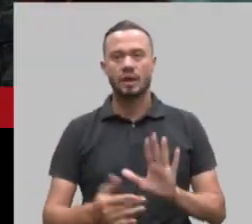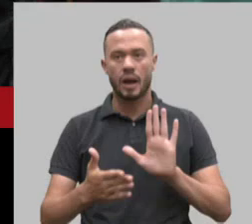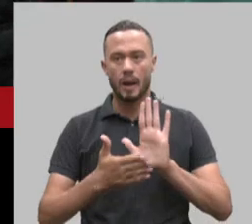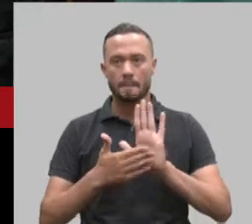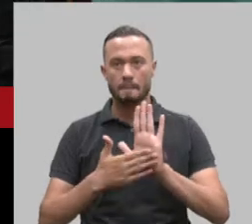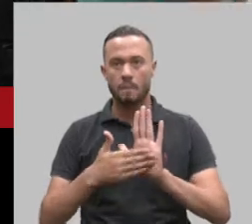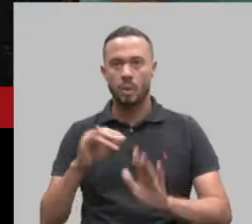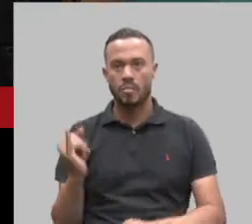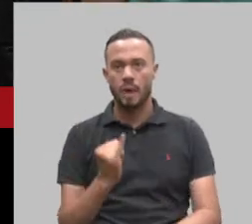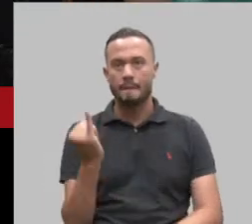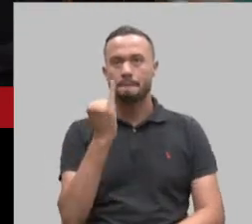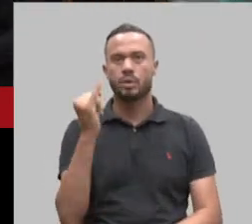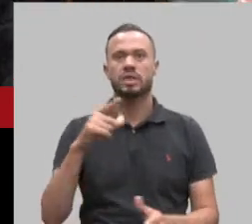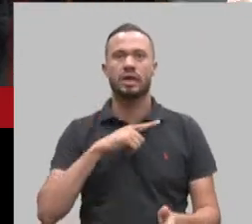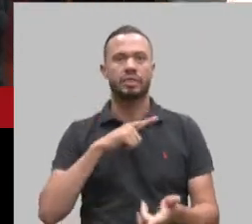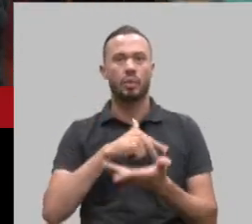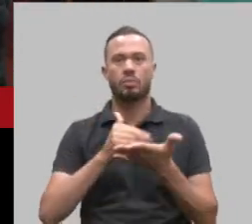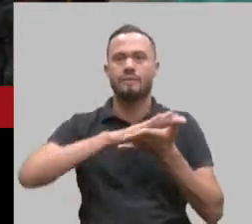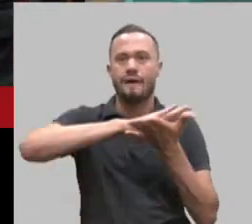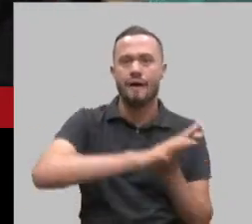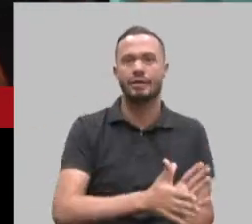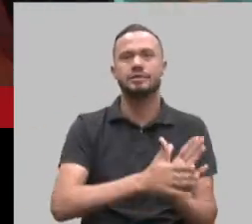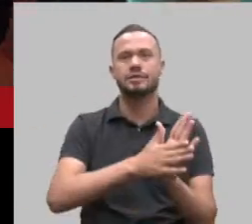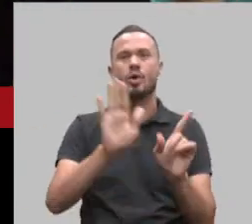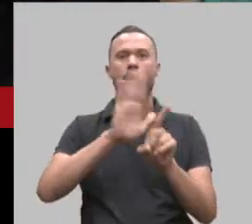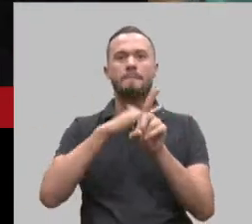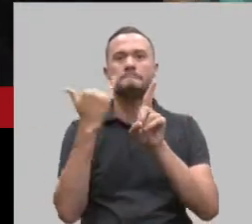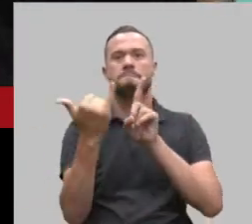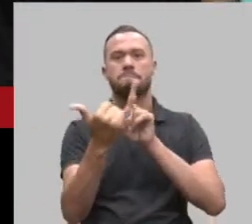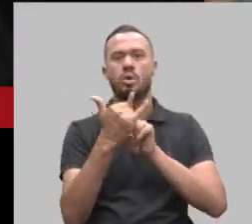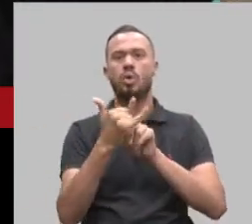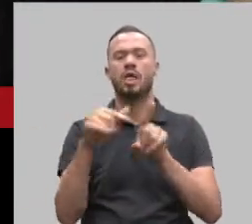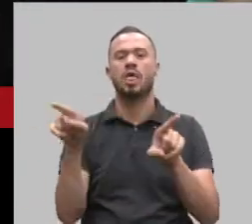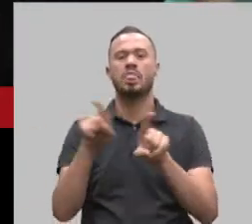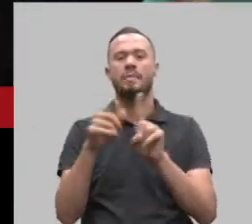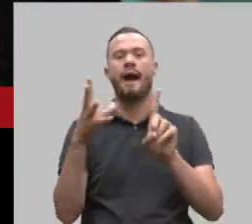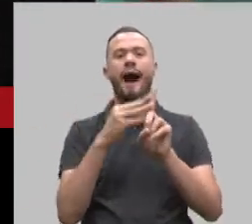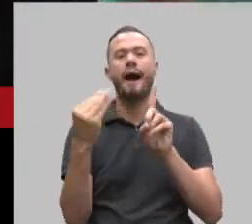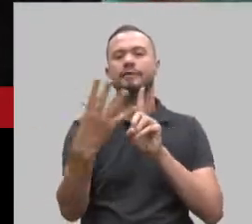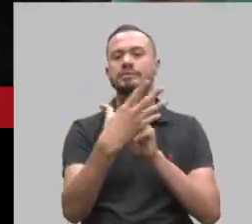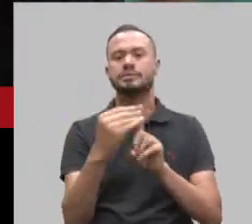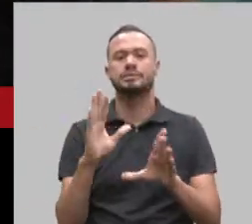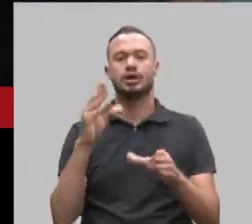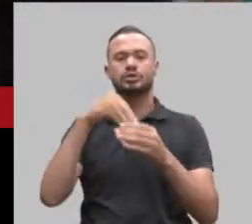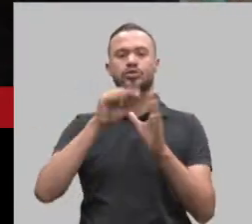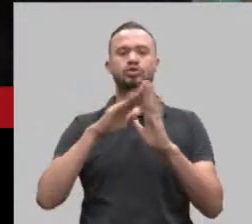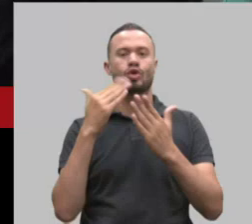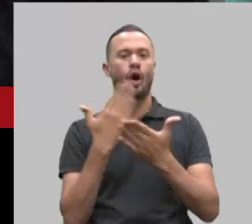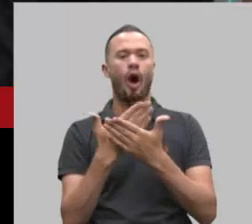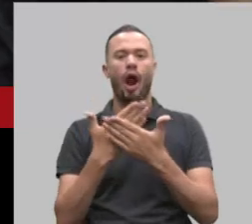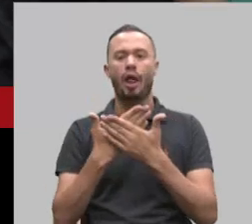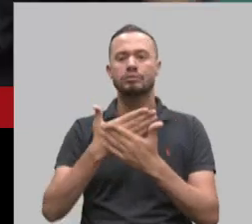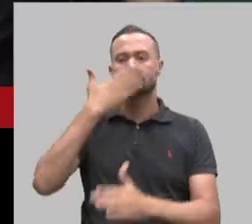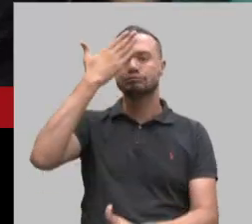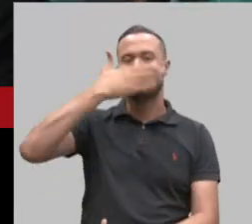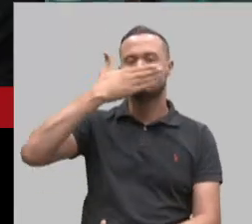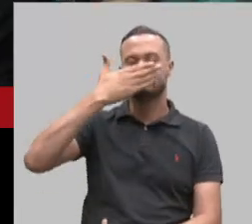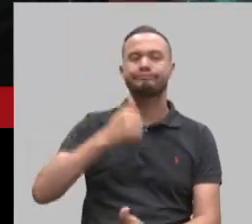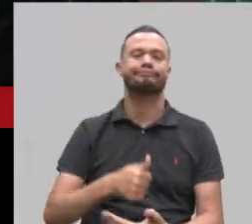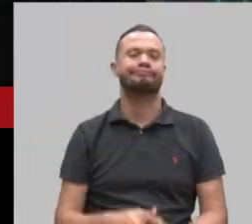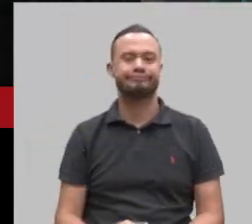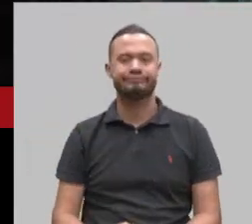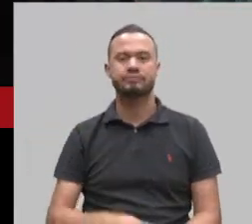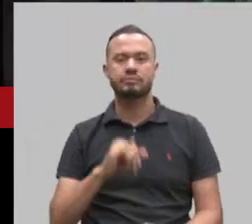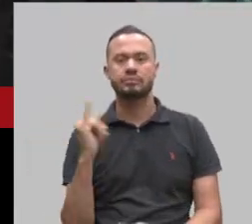de racismo bullying assédio nas escolas São ocultos é de extrema importância a gente